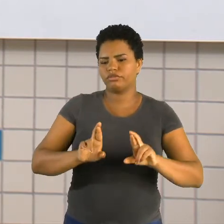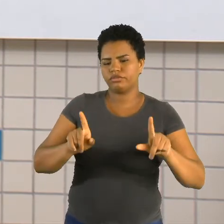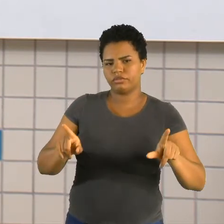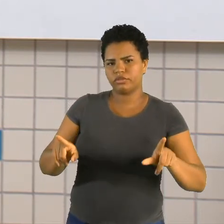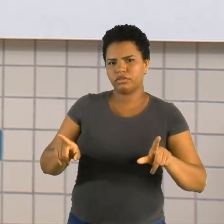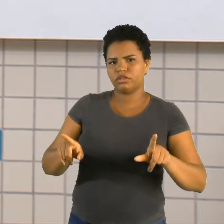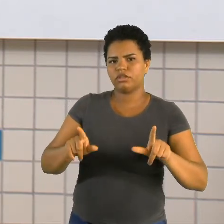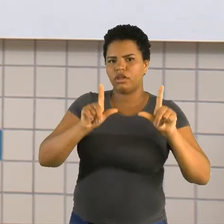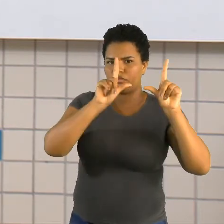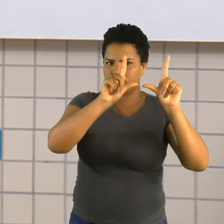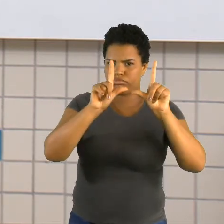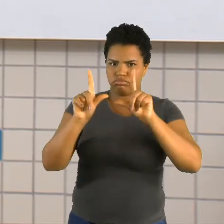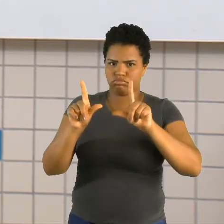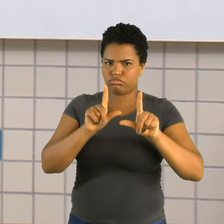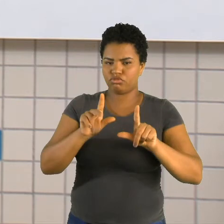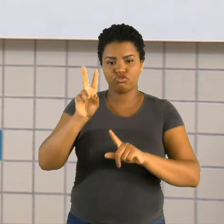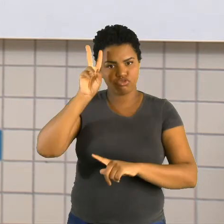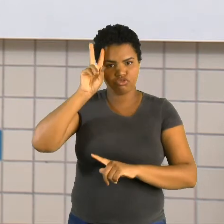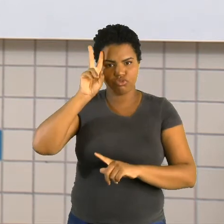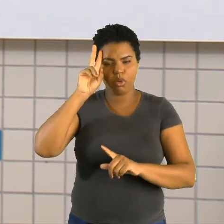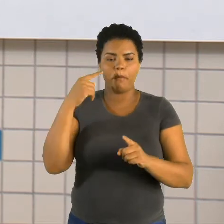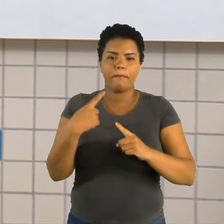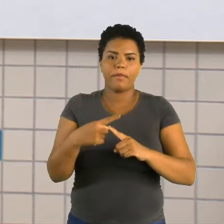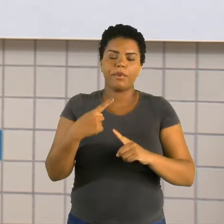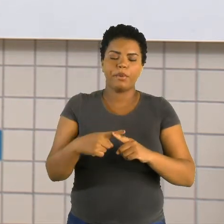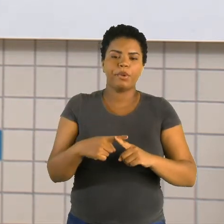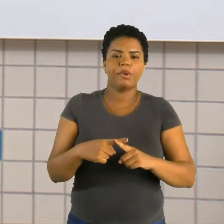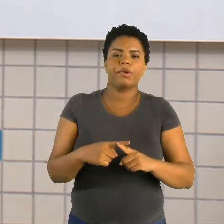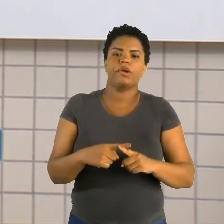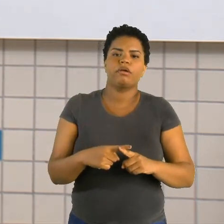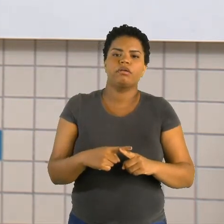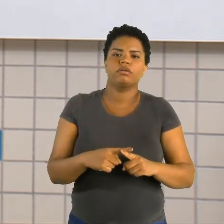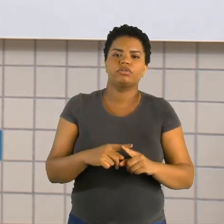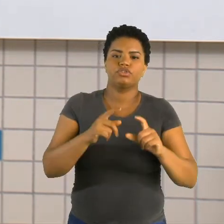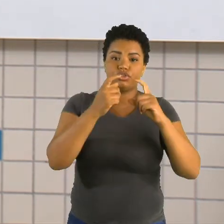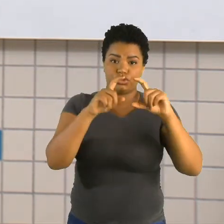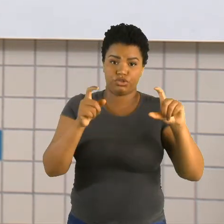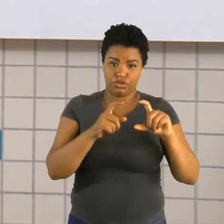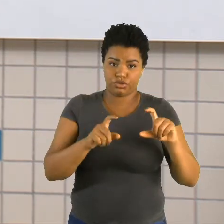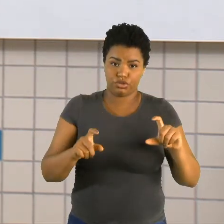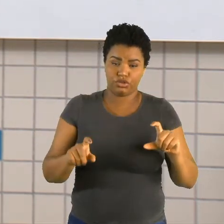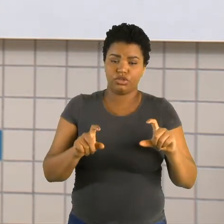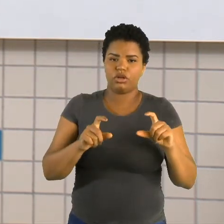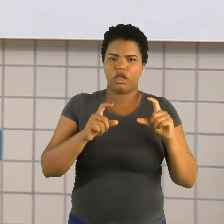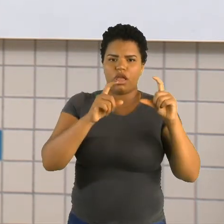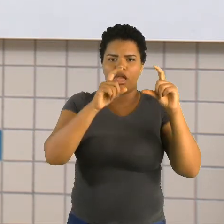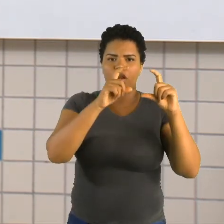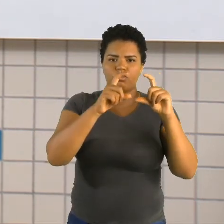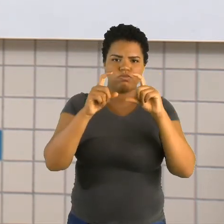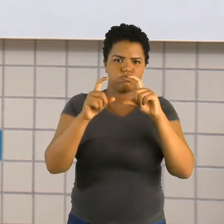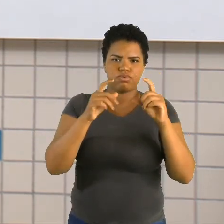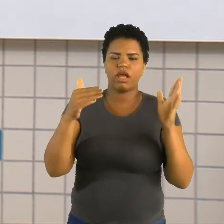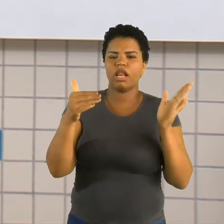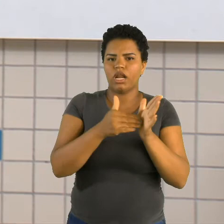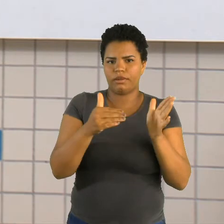histórias em quadrinhos porque as tirinhas são com quadradinhos